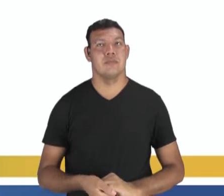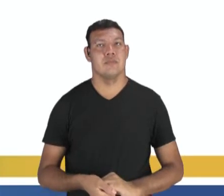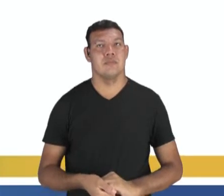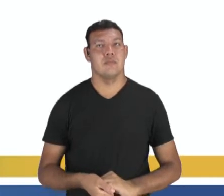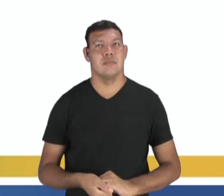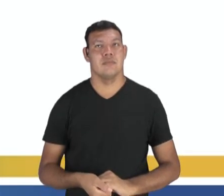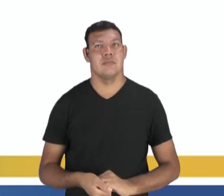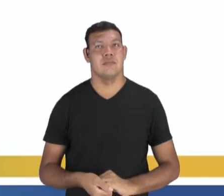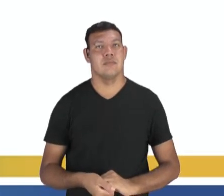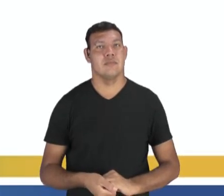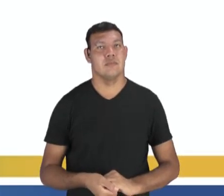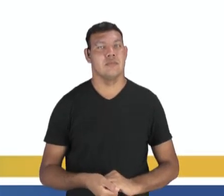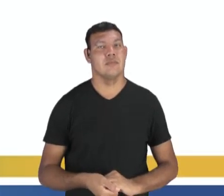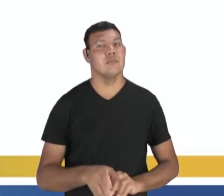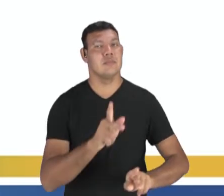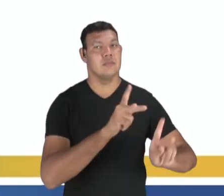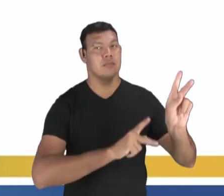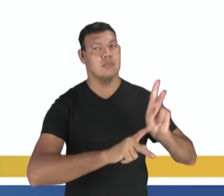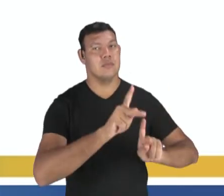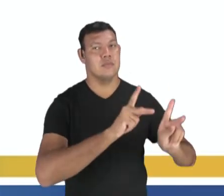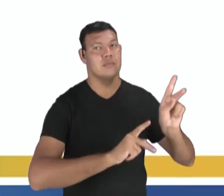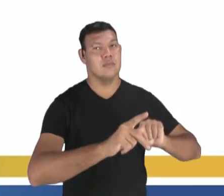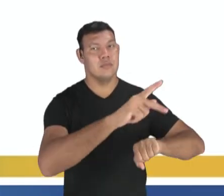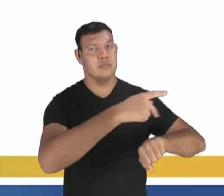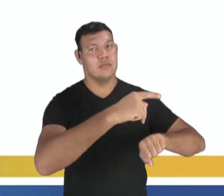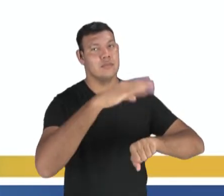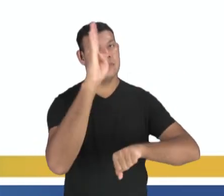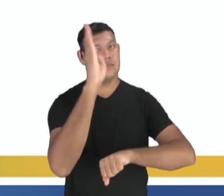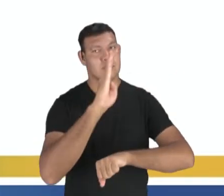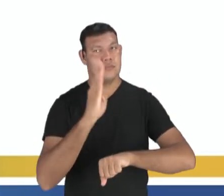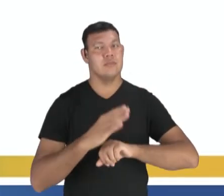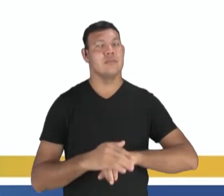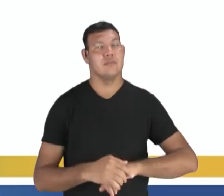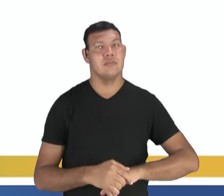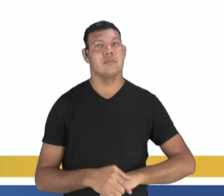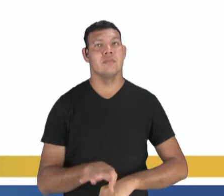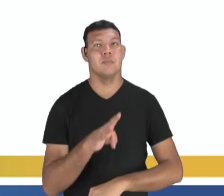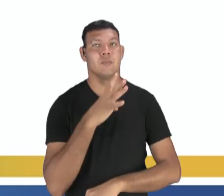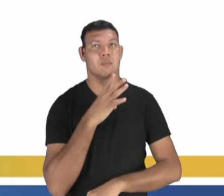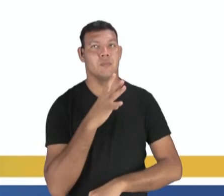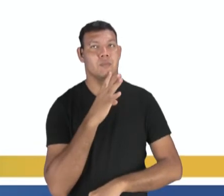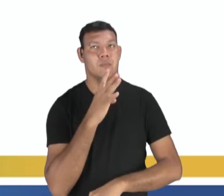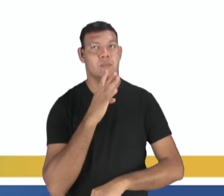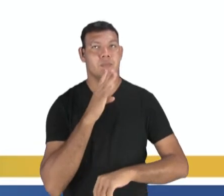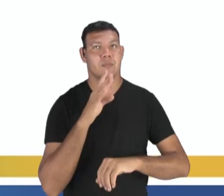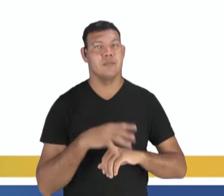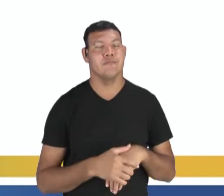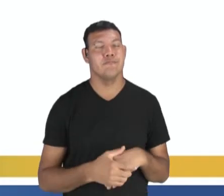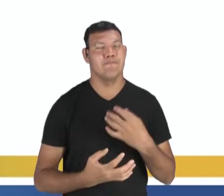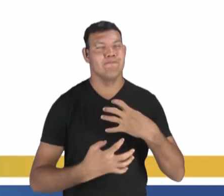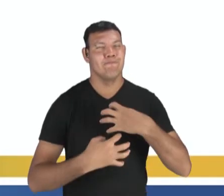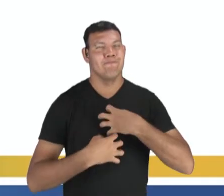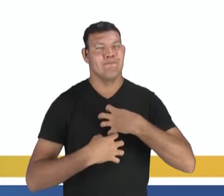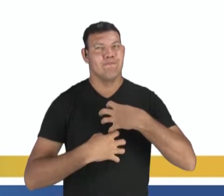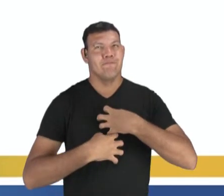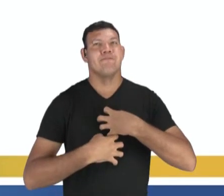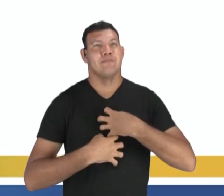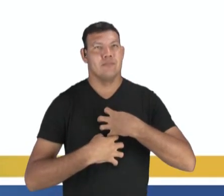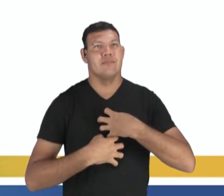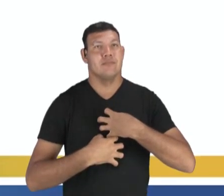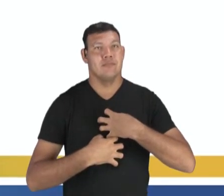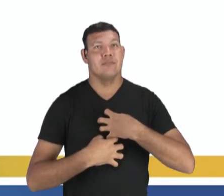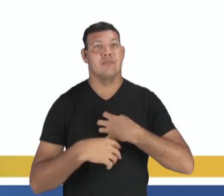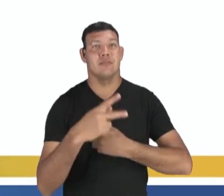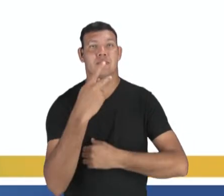a população brasileira sabe pelo menos e intuitivamente